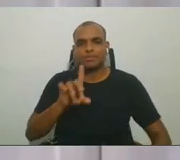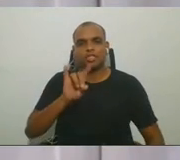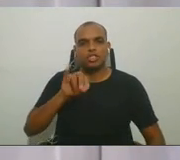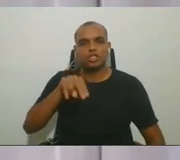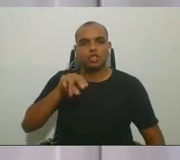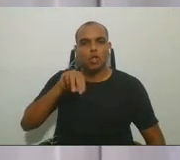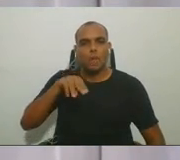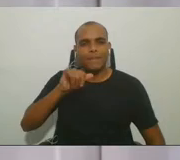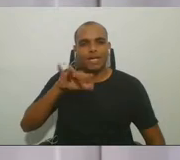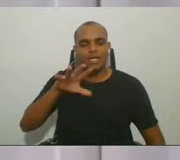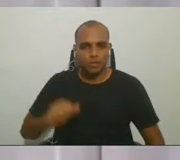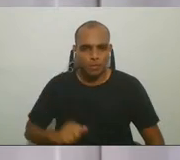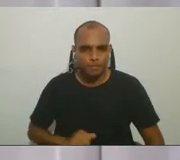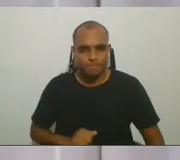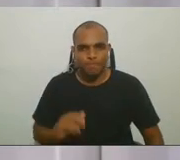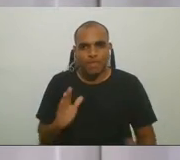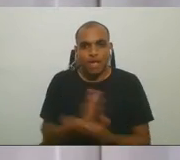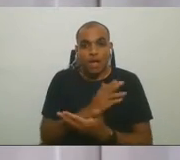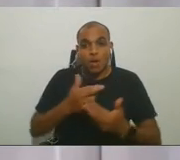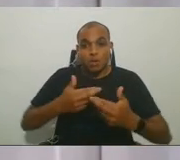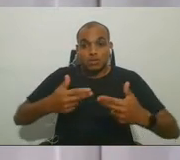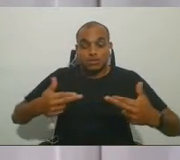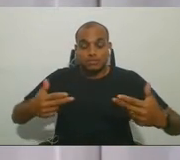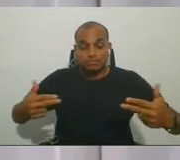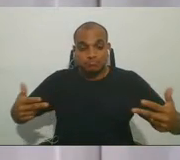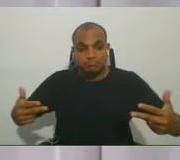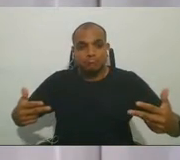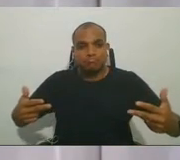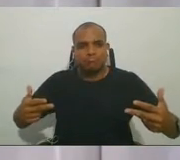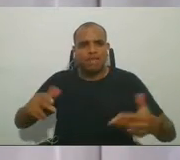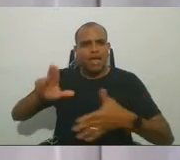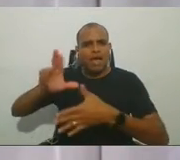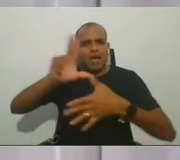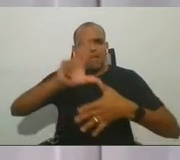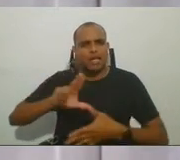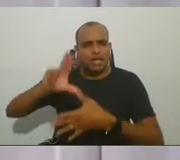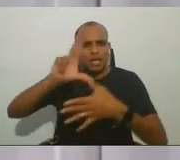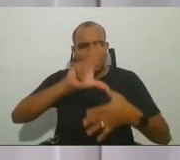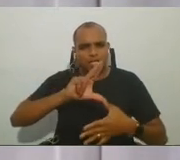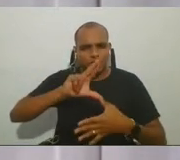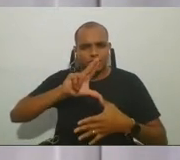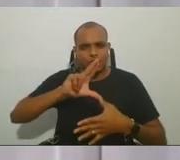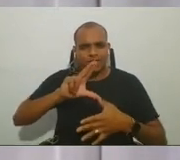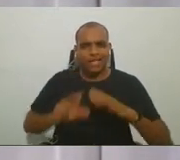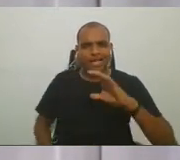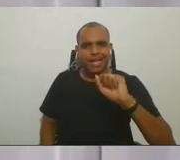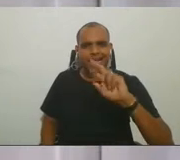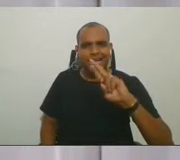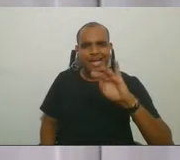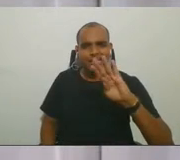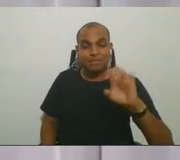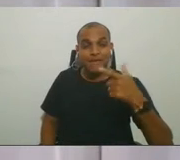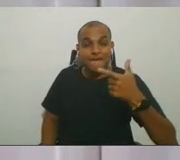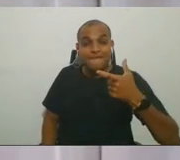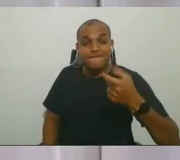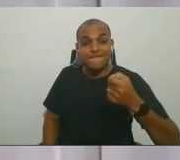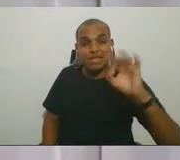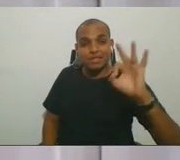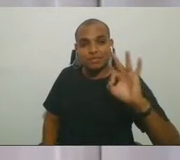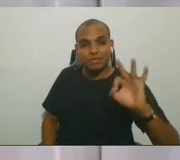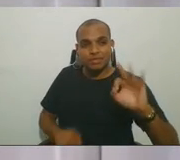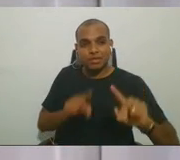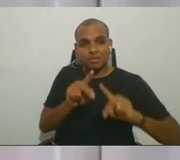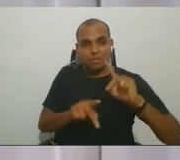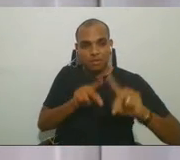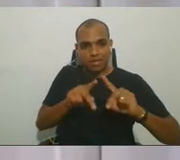Segundo apreciações de Oxfam, para América Latina e Caribe, 20% da população